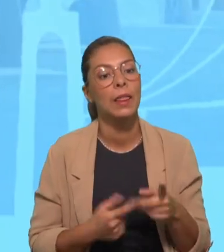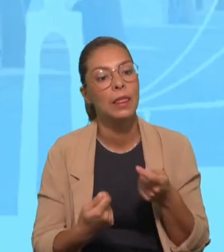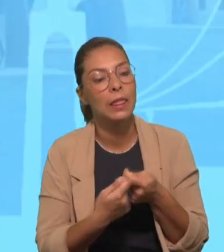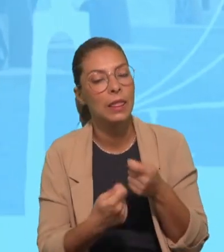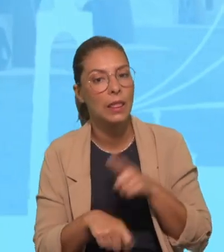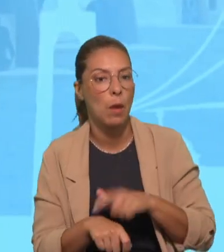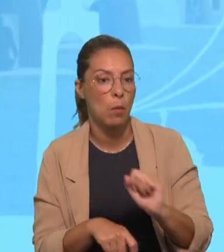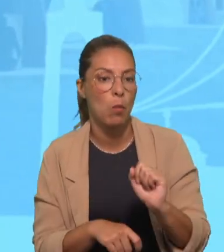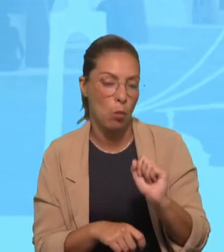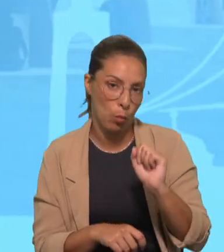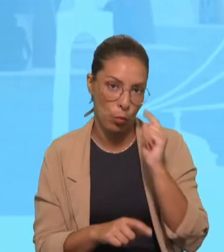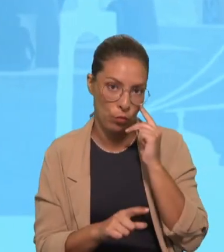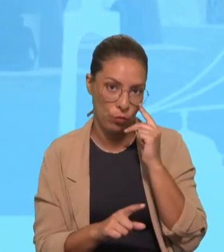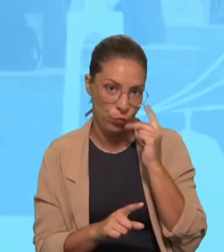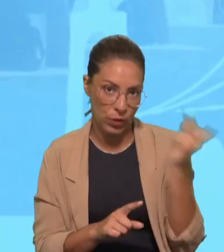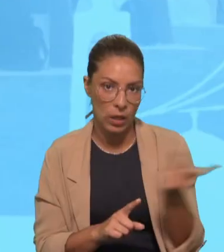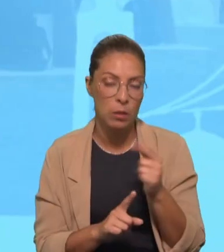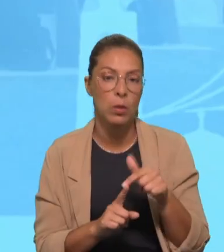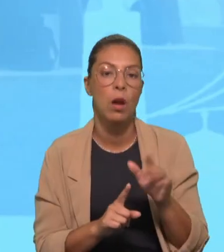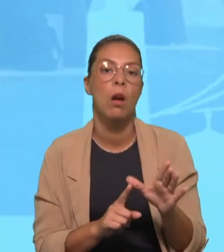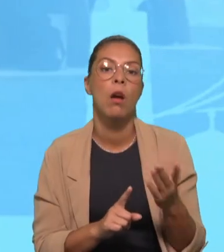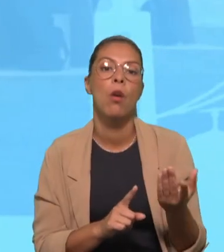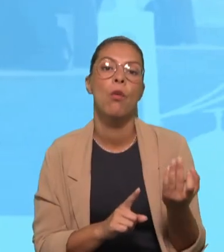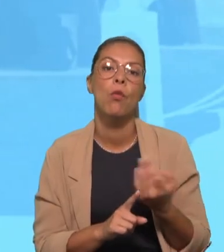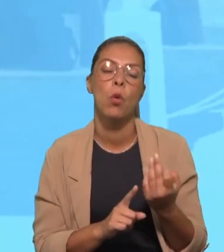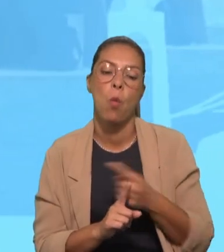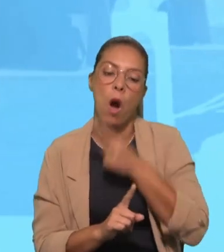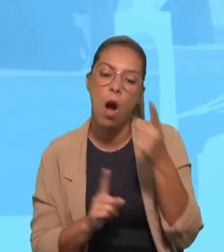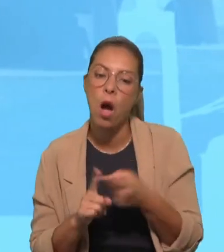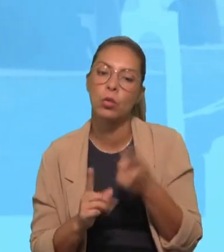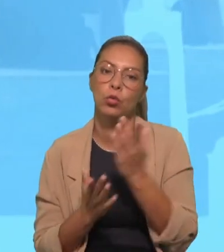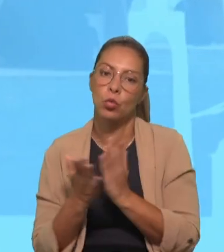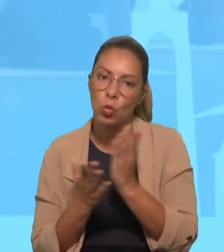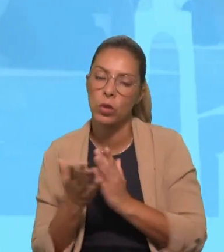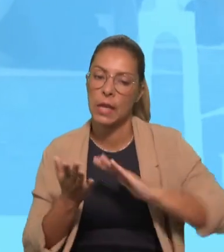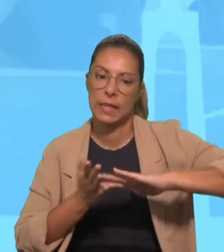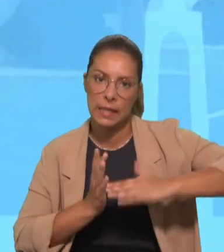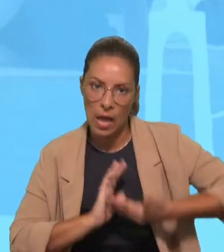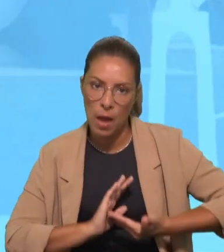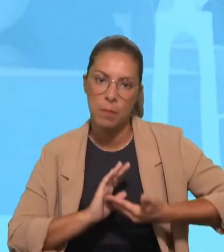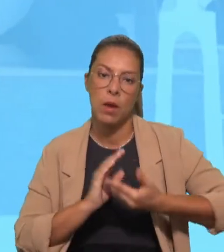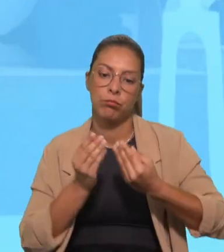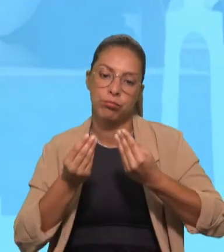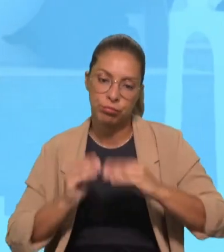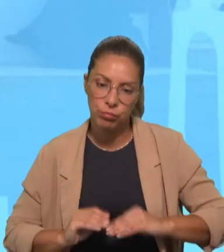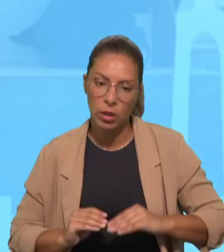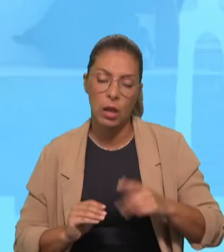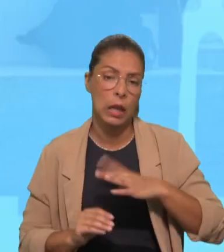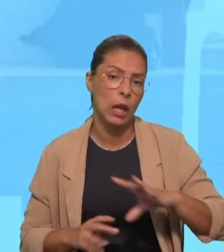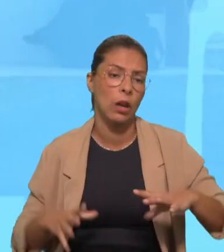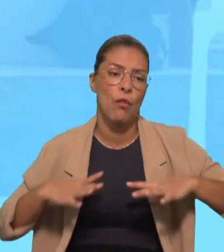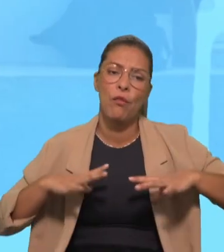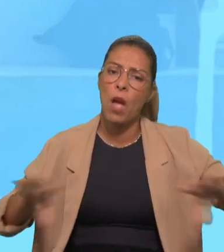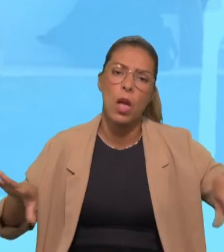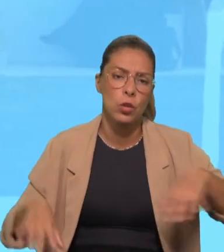outros, num tempo de descanso, depois de um ano a estudar, a fazer exames. Podias querer fazer outras coisas,